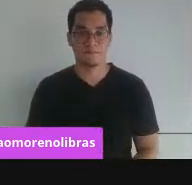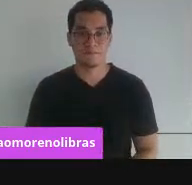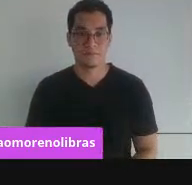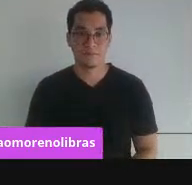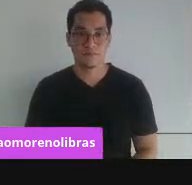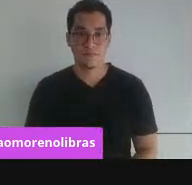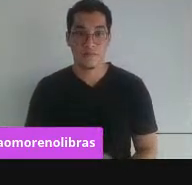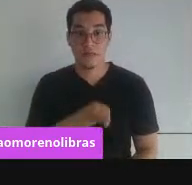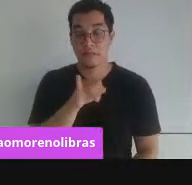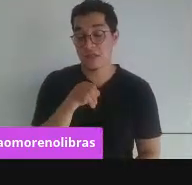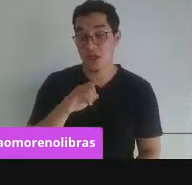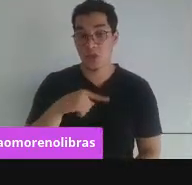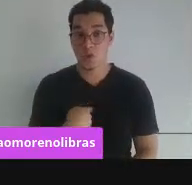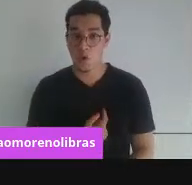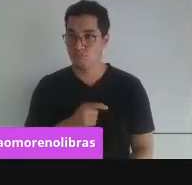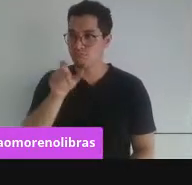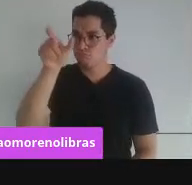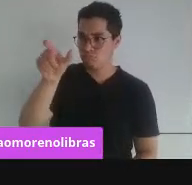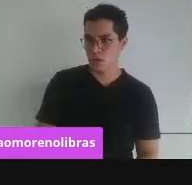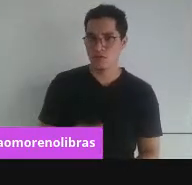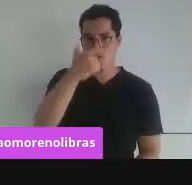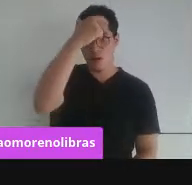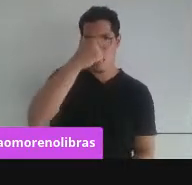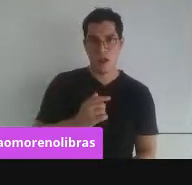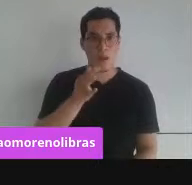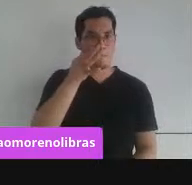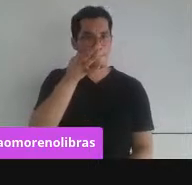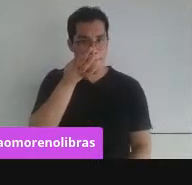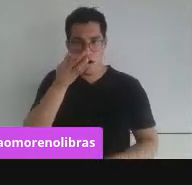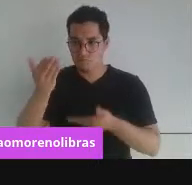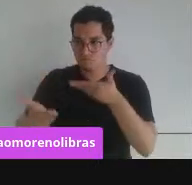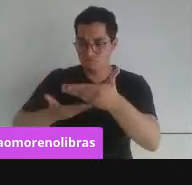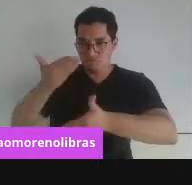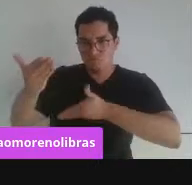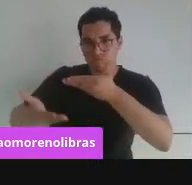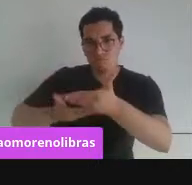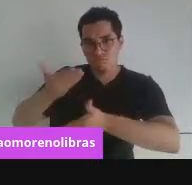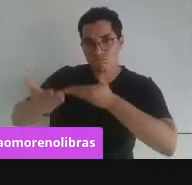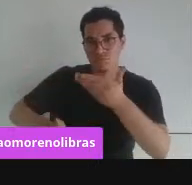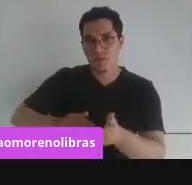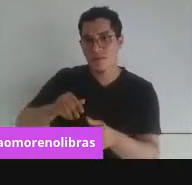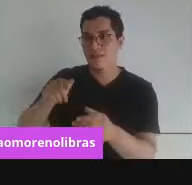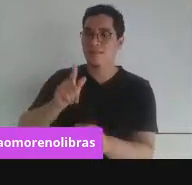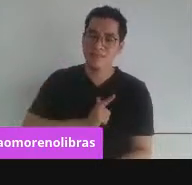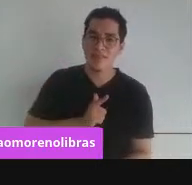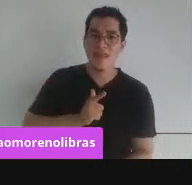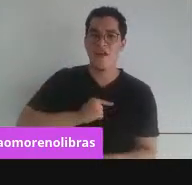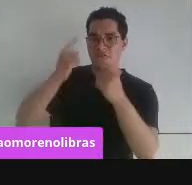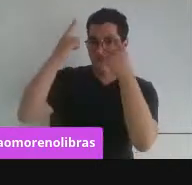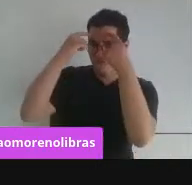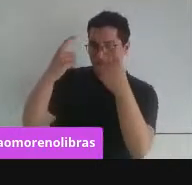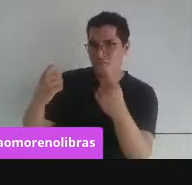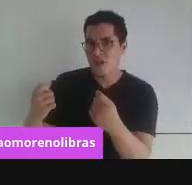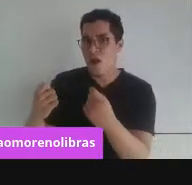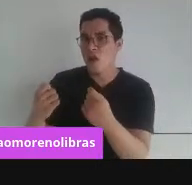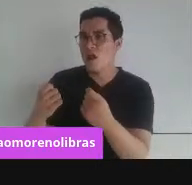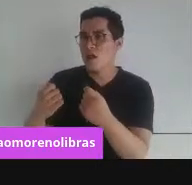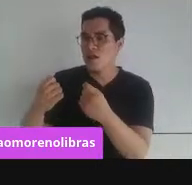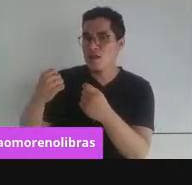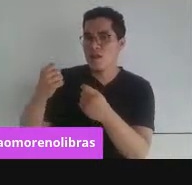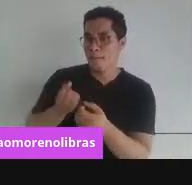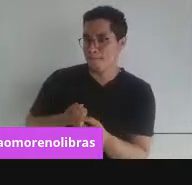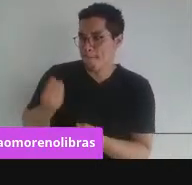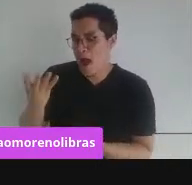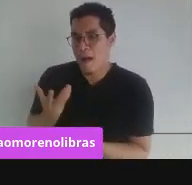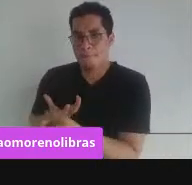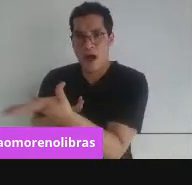interações face a face, no mesmo espaço, registram eventos de violência verbal, em ambientes online não é